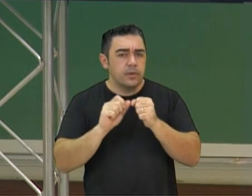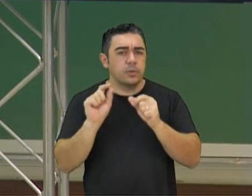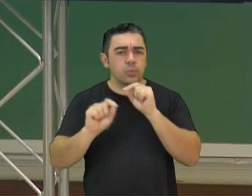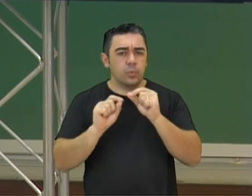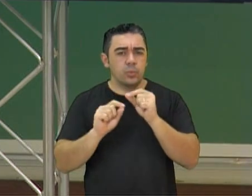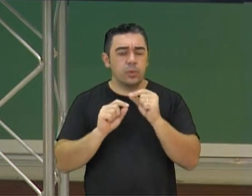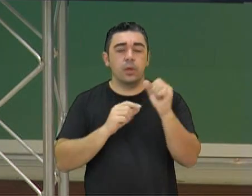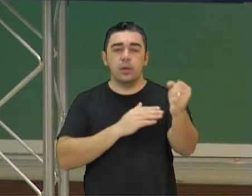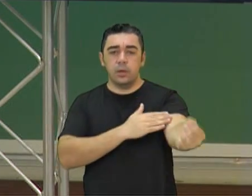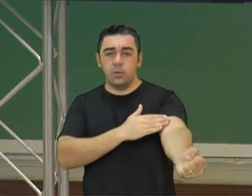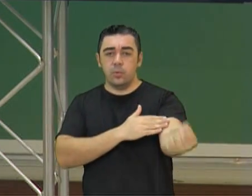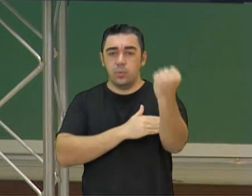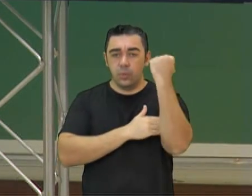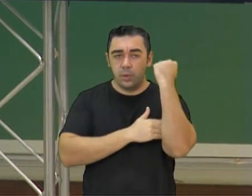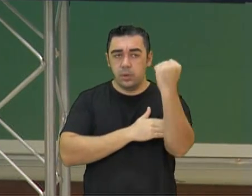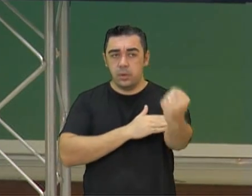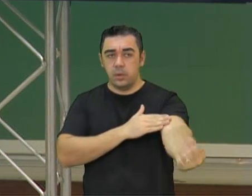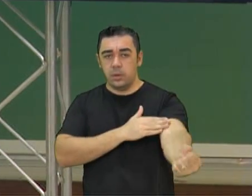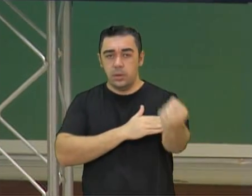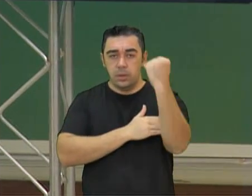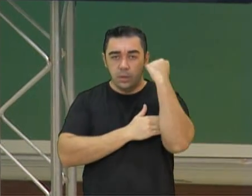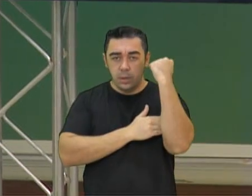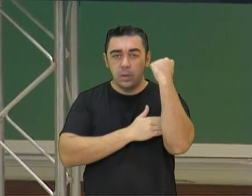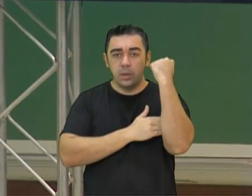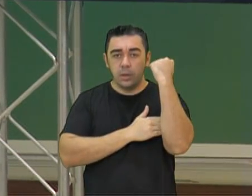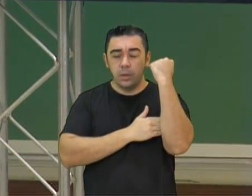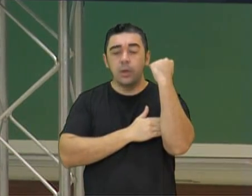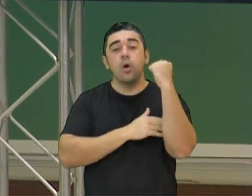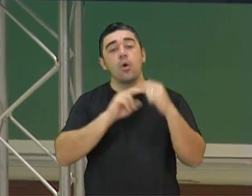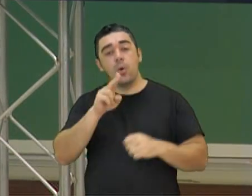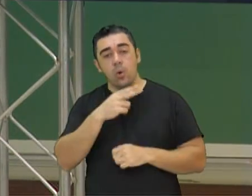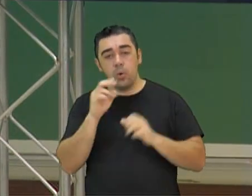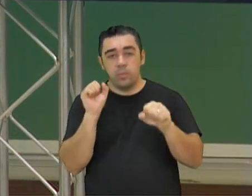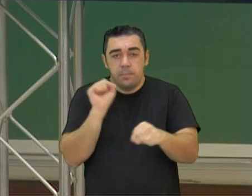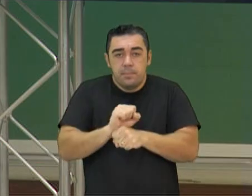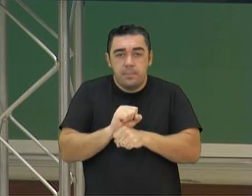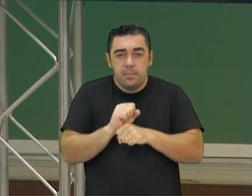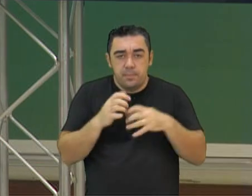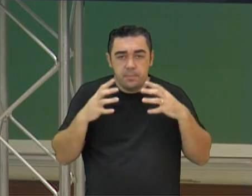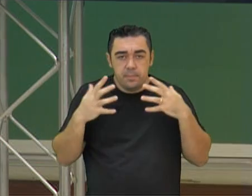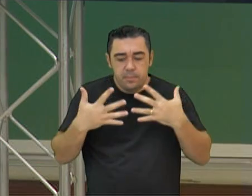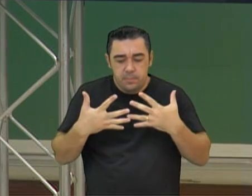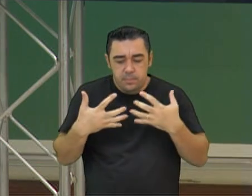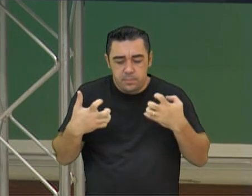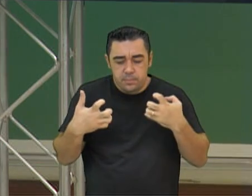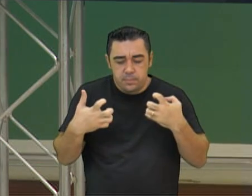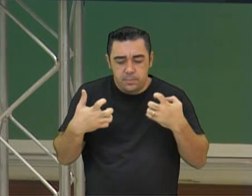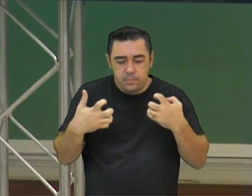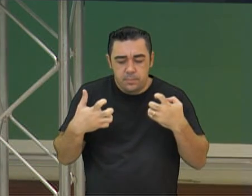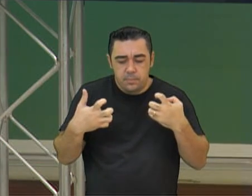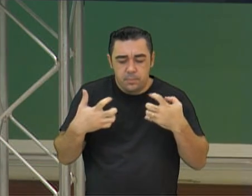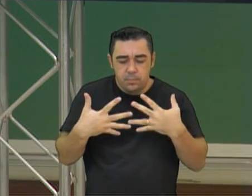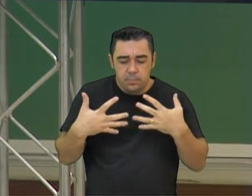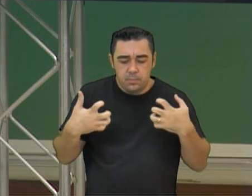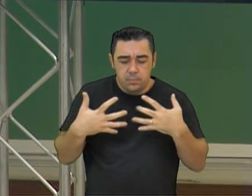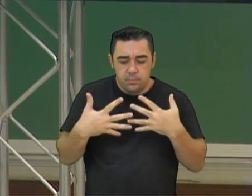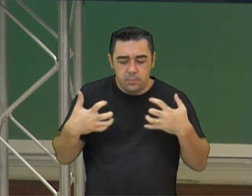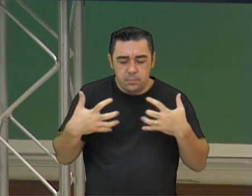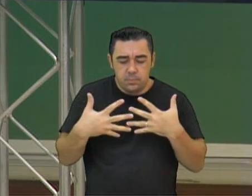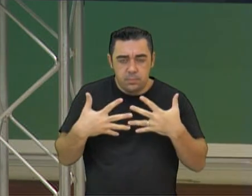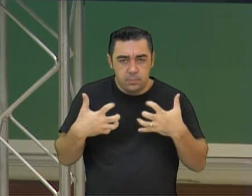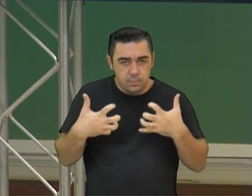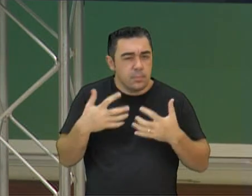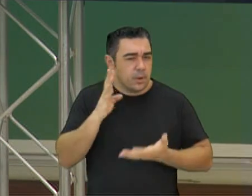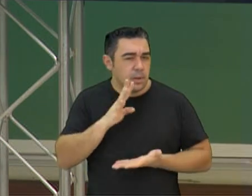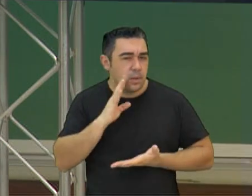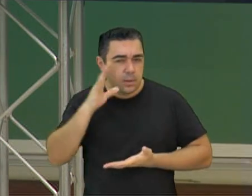estática? Esse daqui, ó, é uma contração dinâmica, tá vendo, ó? Está envolvendo articulações no movimento. Legal para a